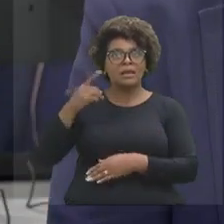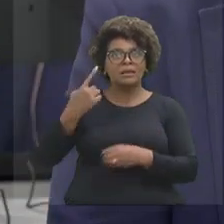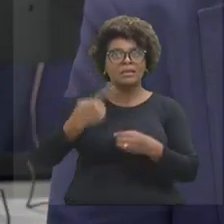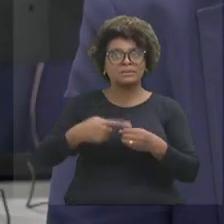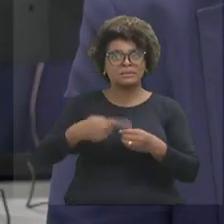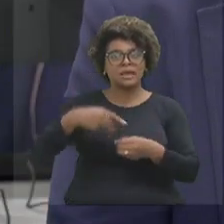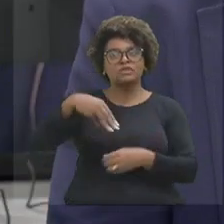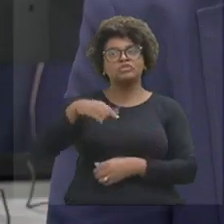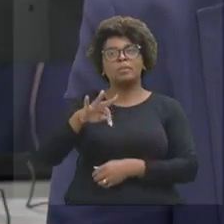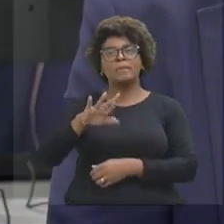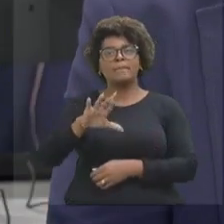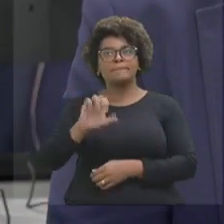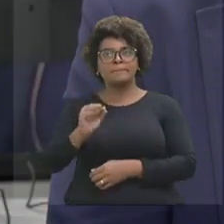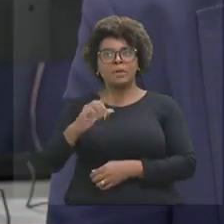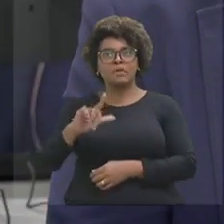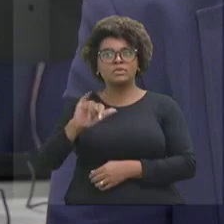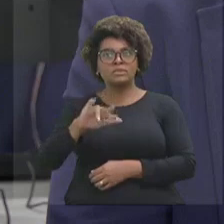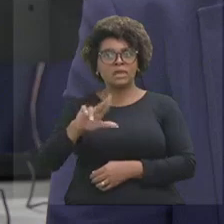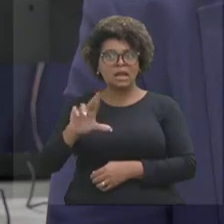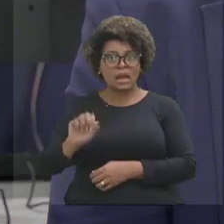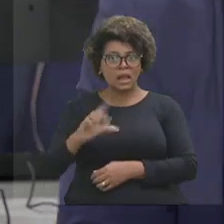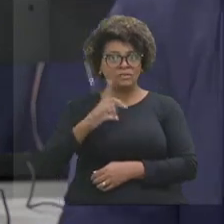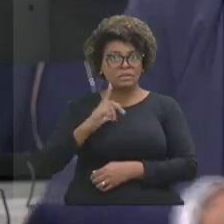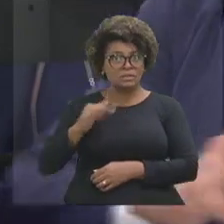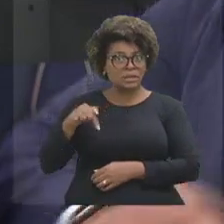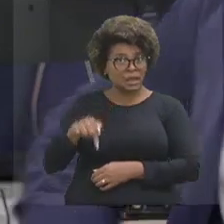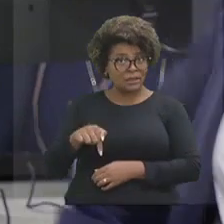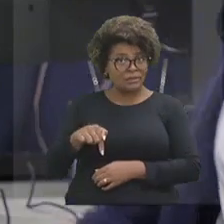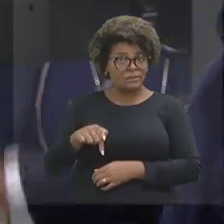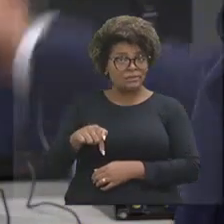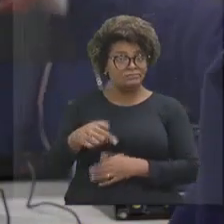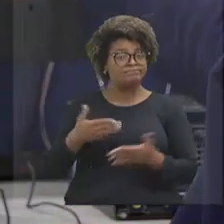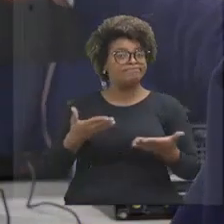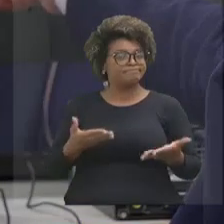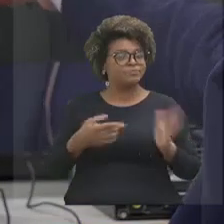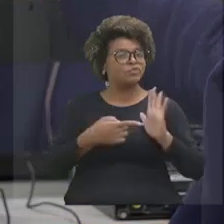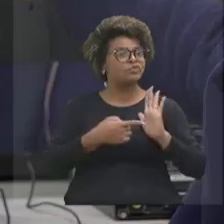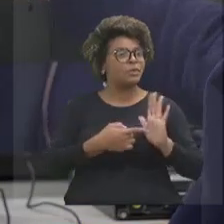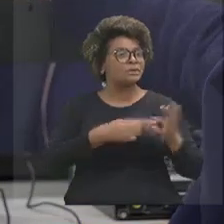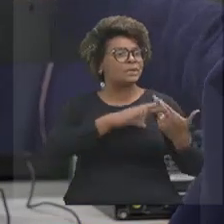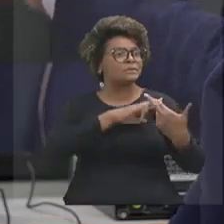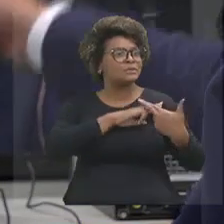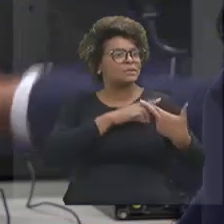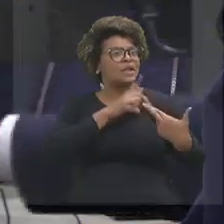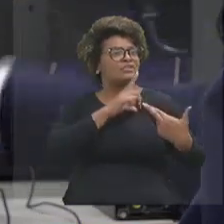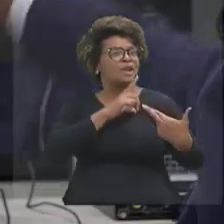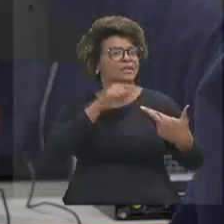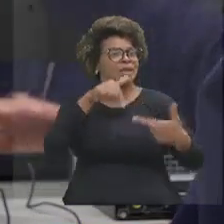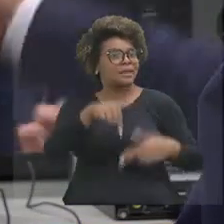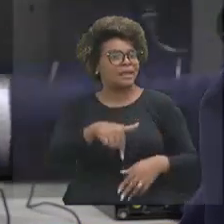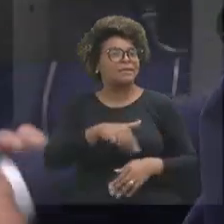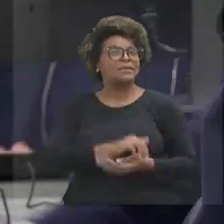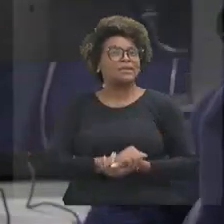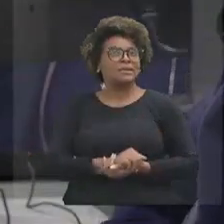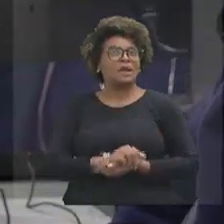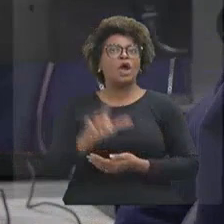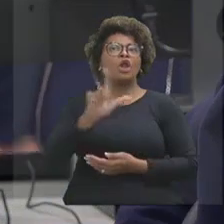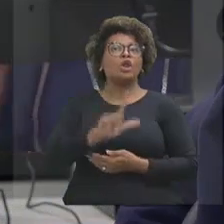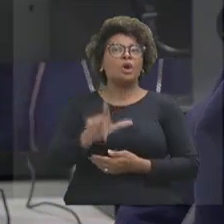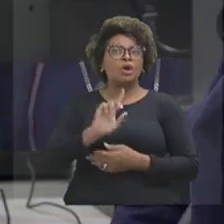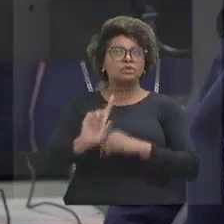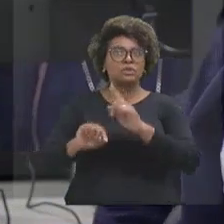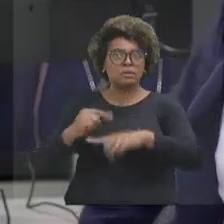aqui isso mostra o tamanho da responsabilidade que ele tem com seu cargo público E logicamente que depois ele virá para lá